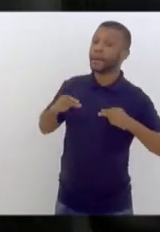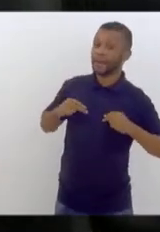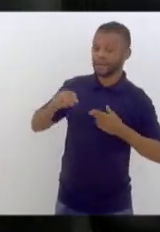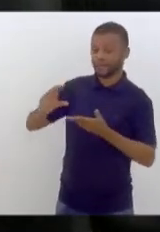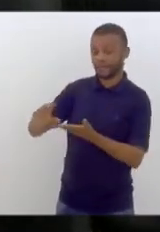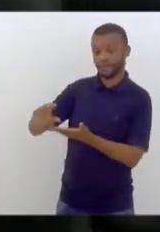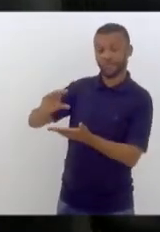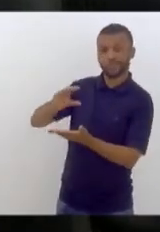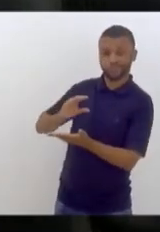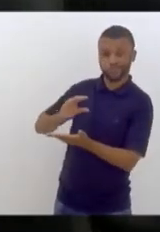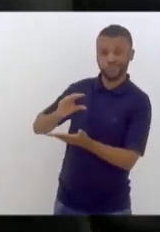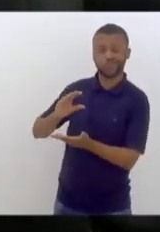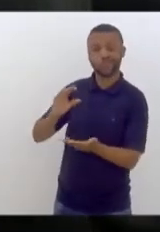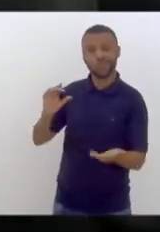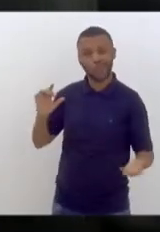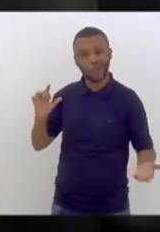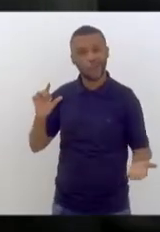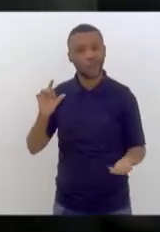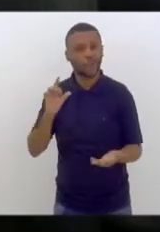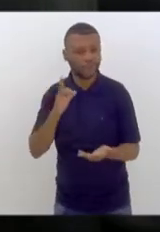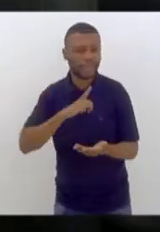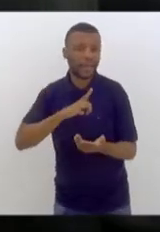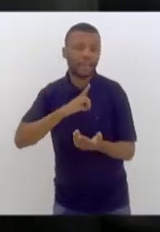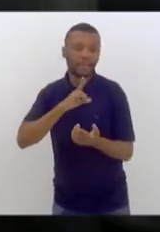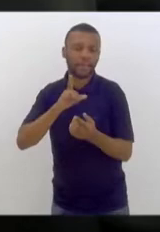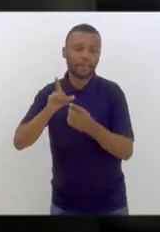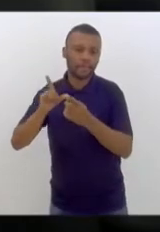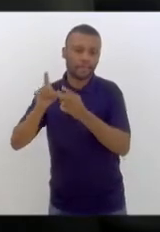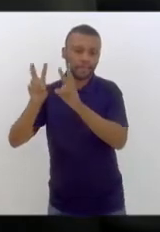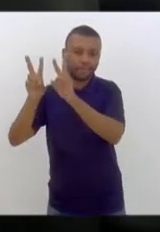receber? Atingiu, né, essa questão